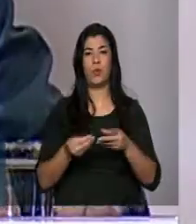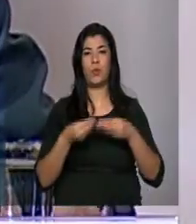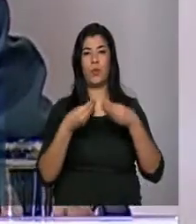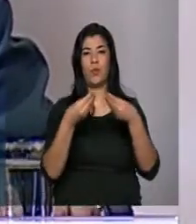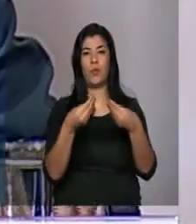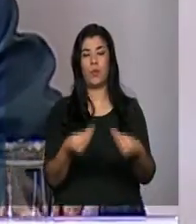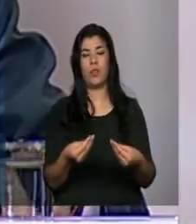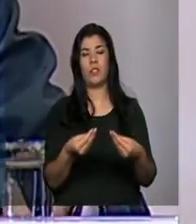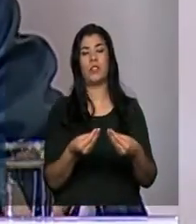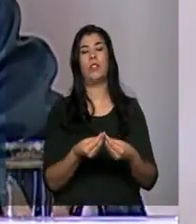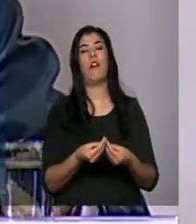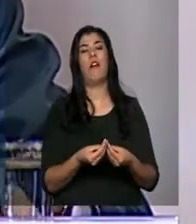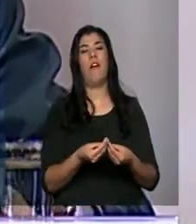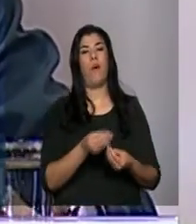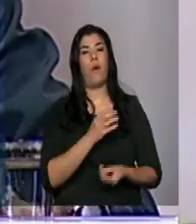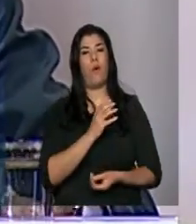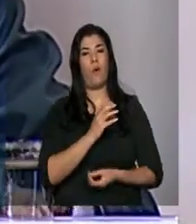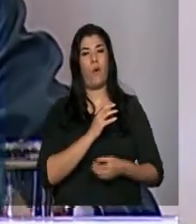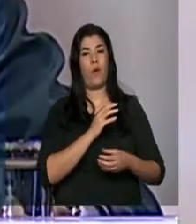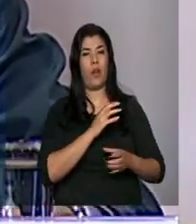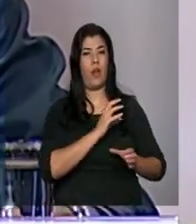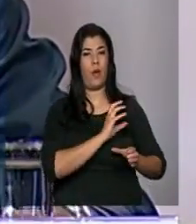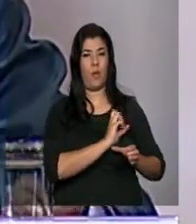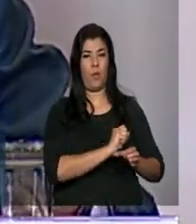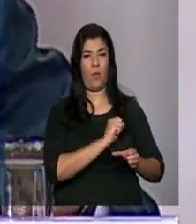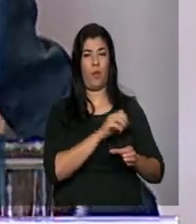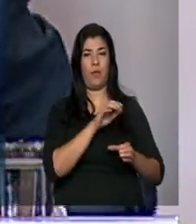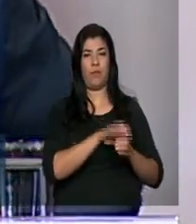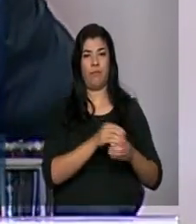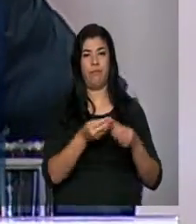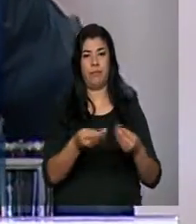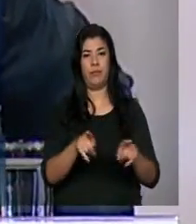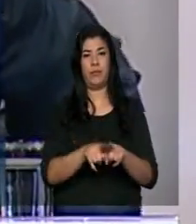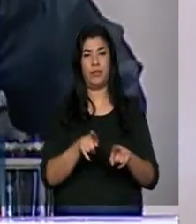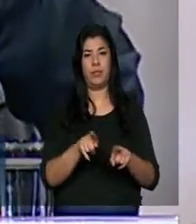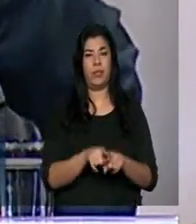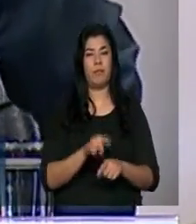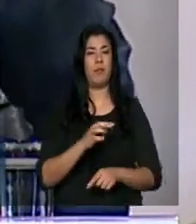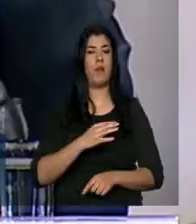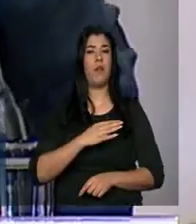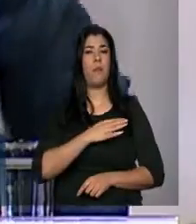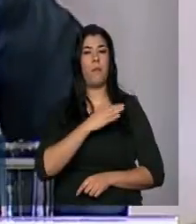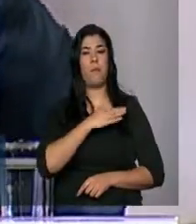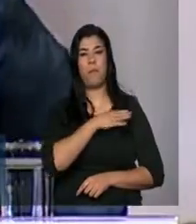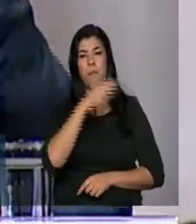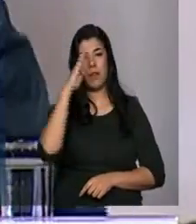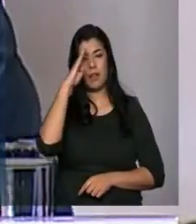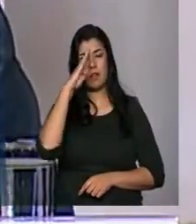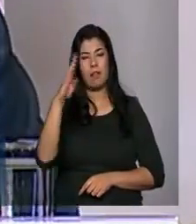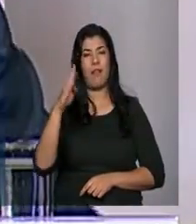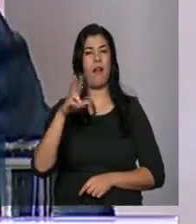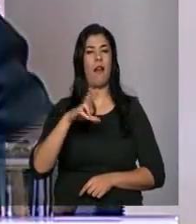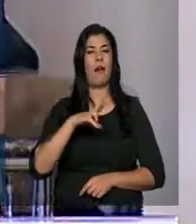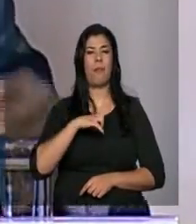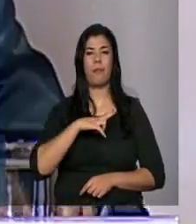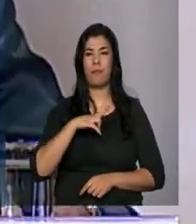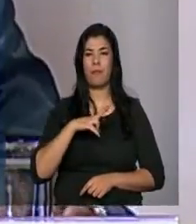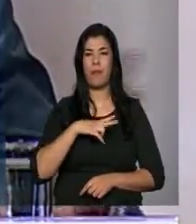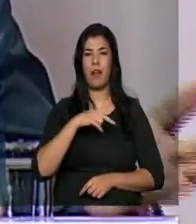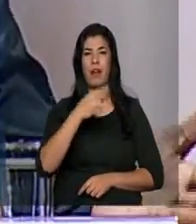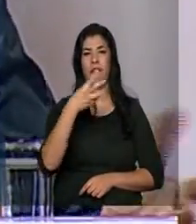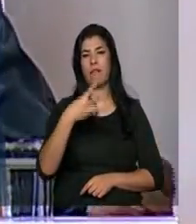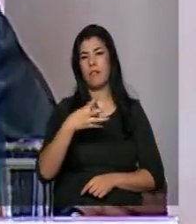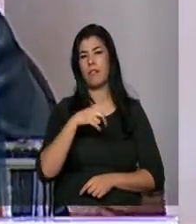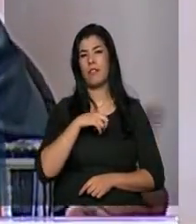o Hospital das Forças Armadas, temos no Hospital Universitário, temos 3 na rede privada e vamos ter outros. E eu